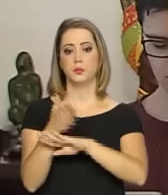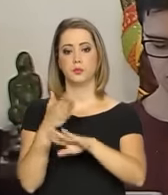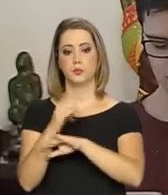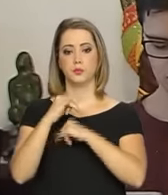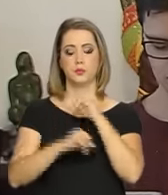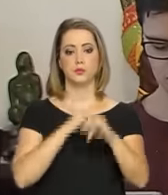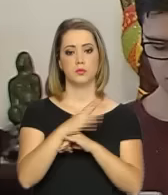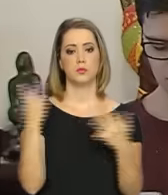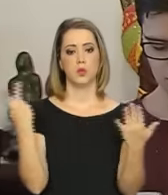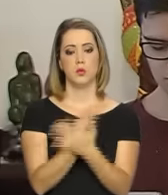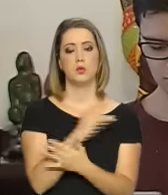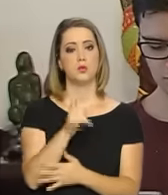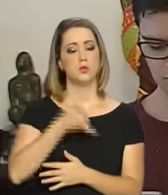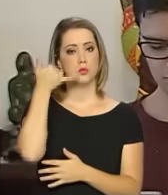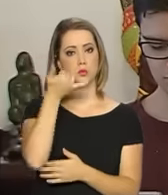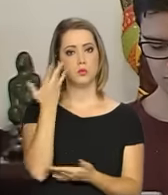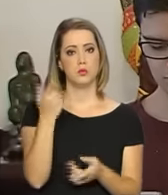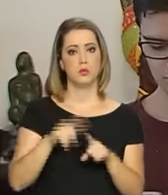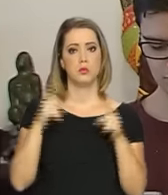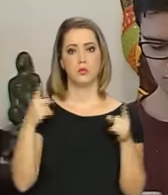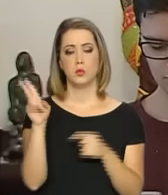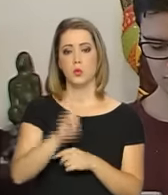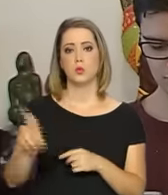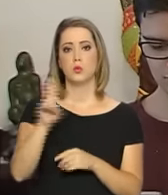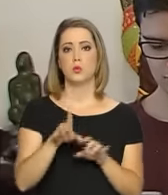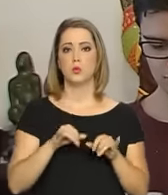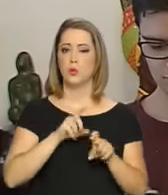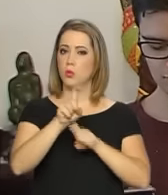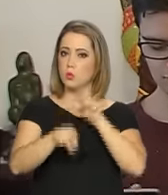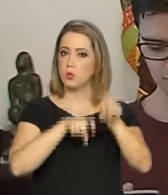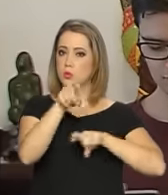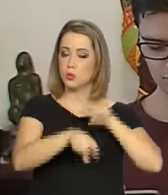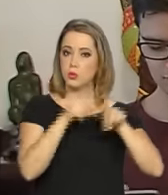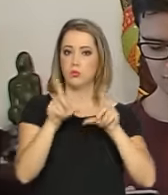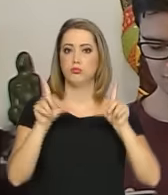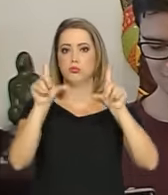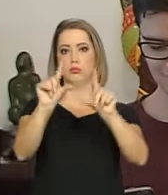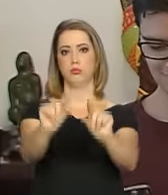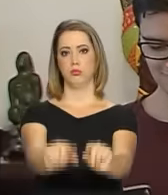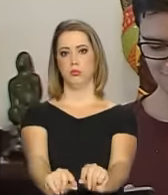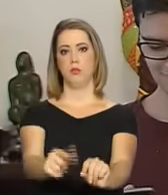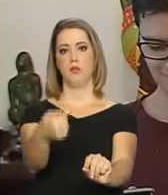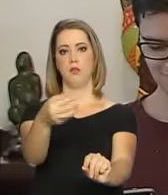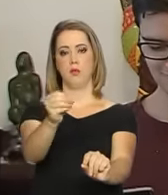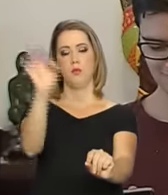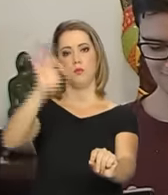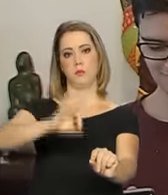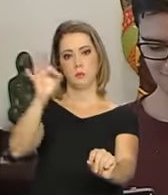internet se deu pelos celulares enquanto o uso do computador para se conectar em queda registrou